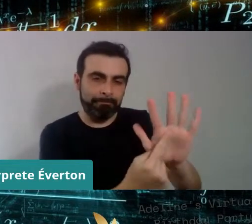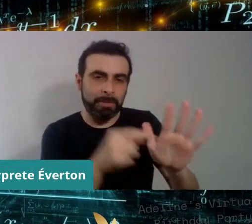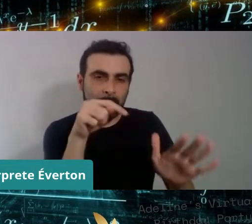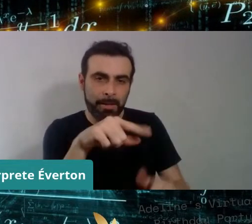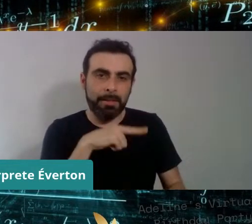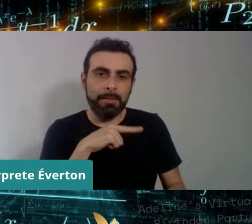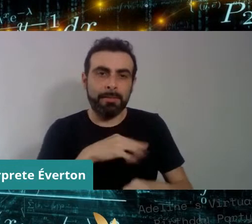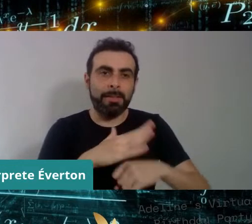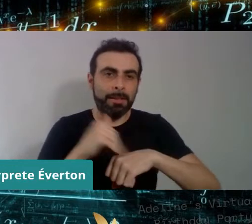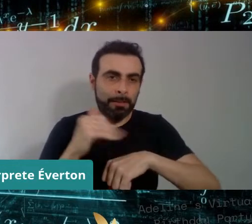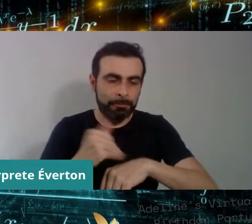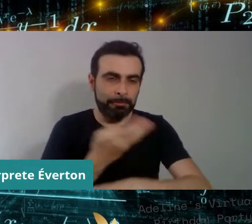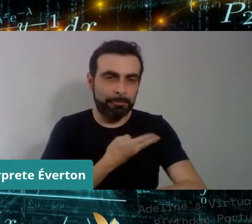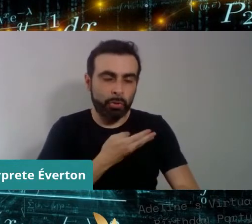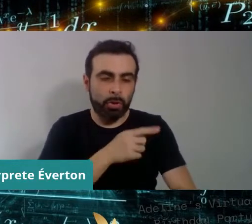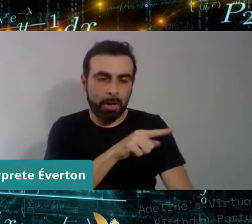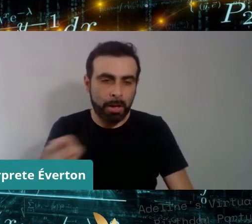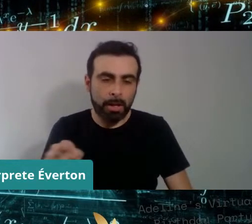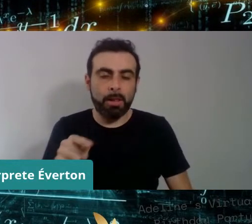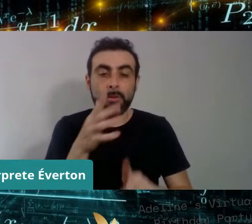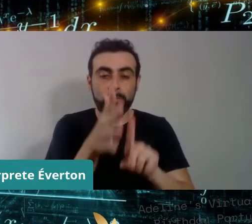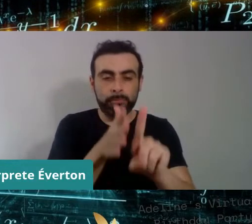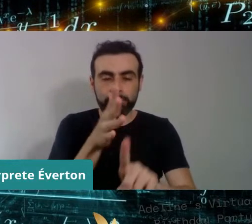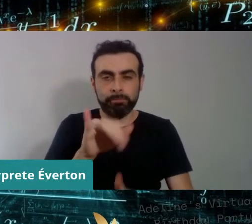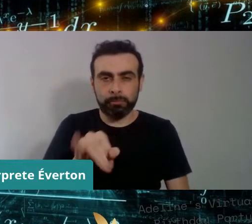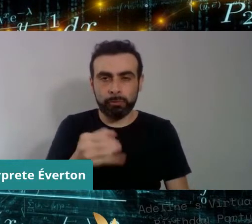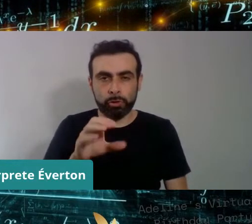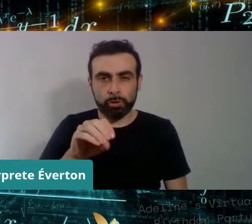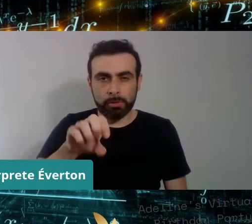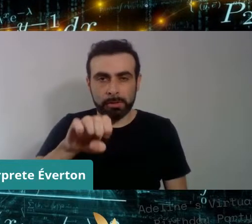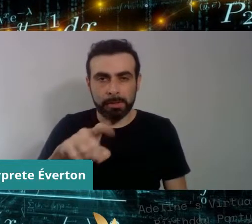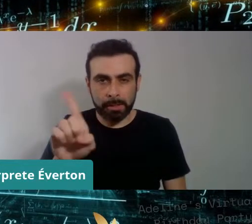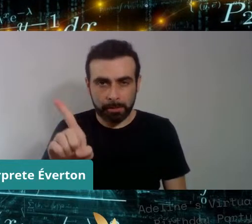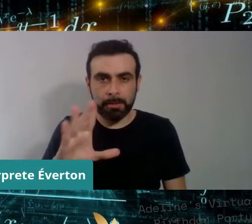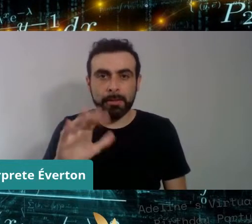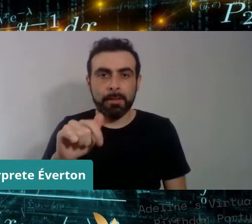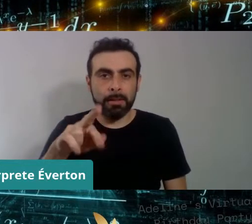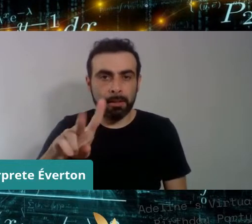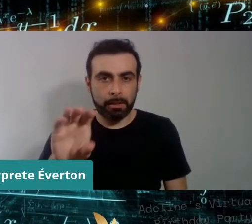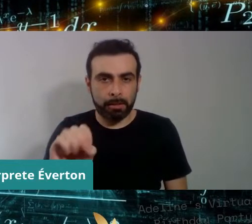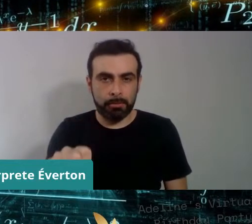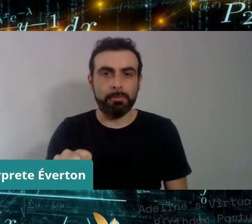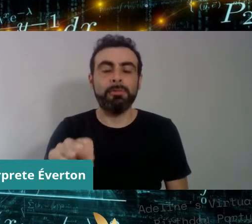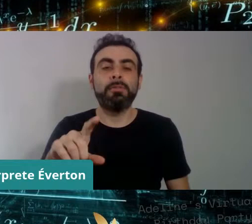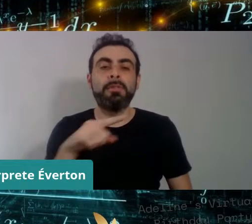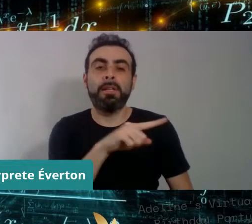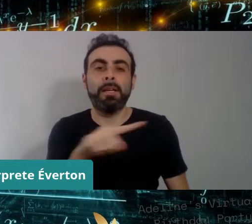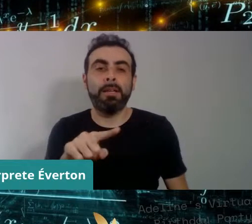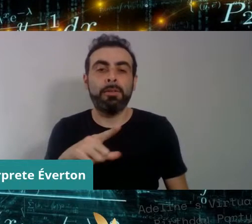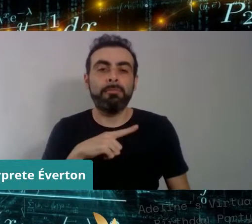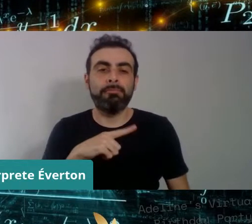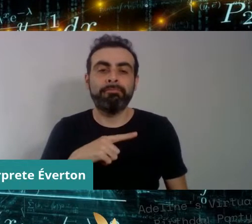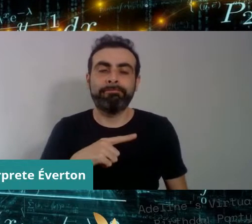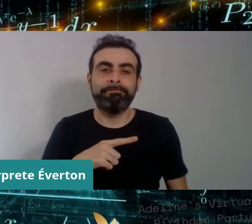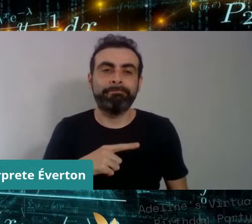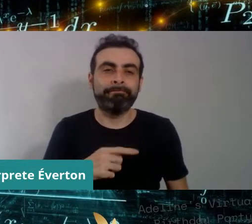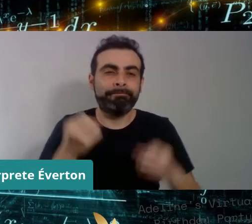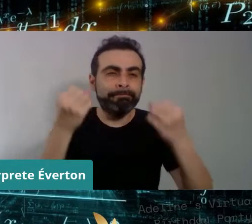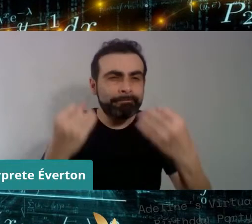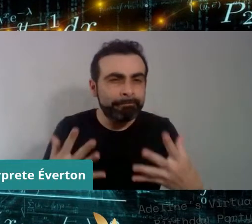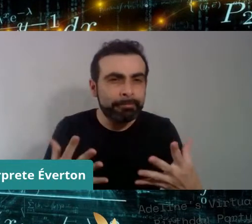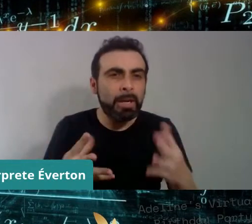querido amigo, né, professor José Carlos. E eu só queria dizer que